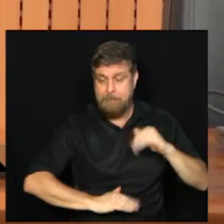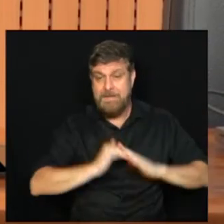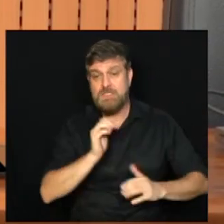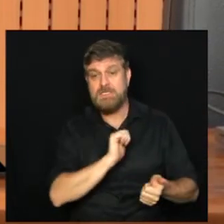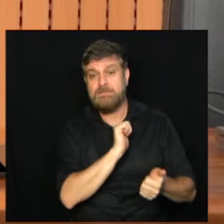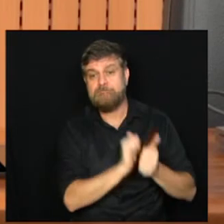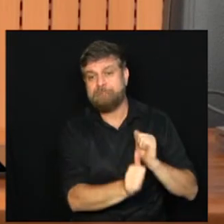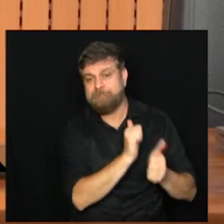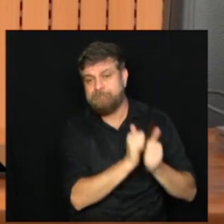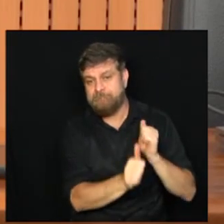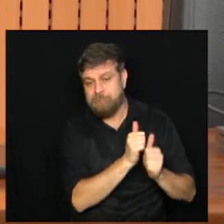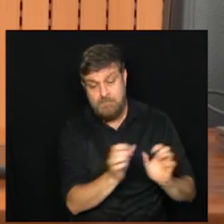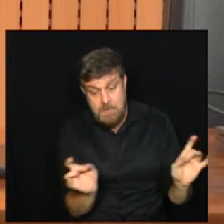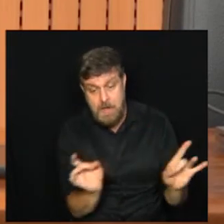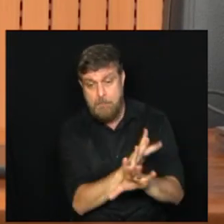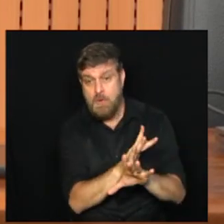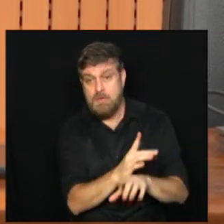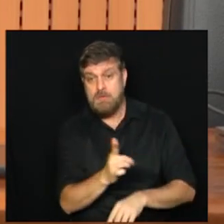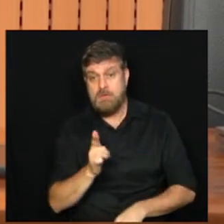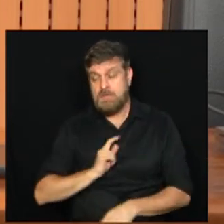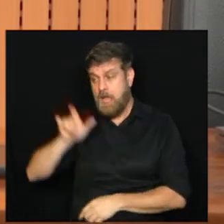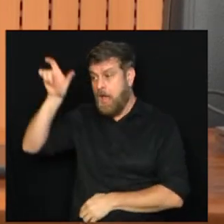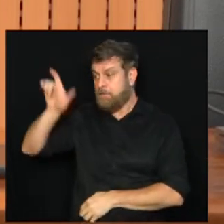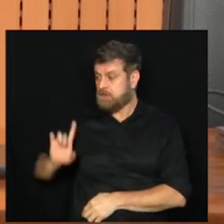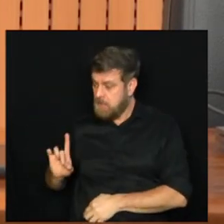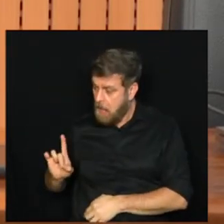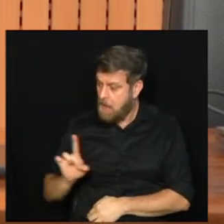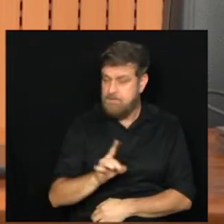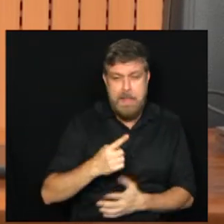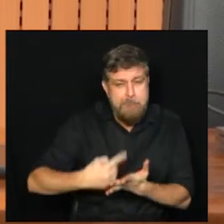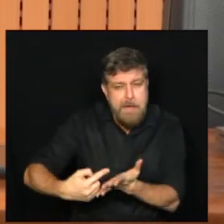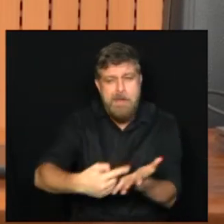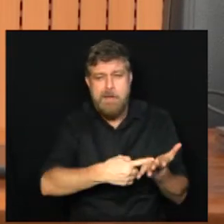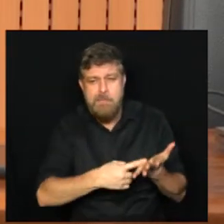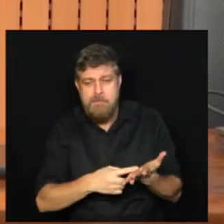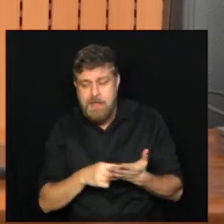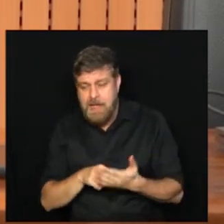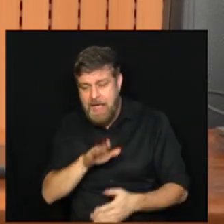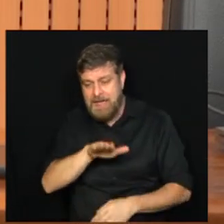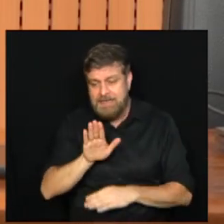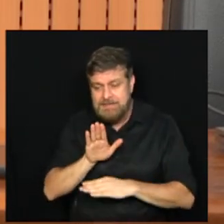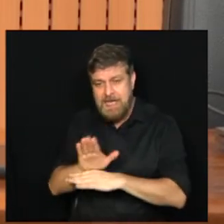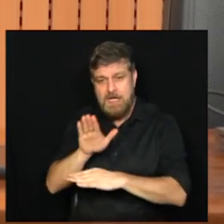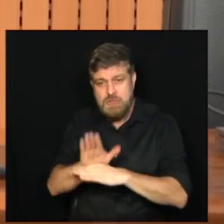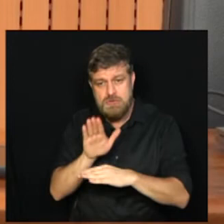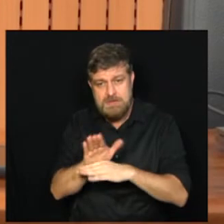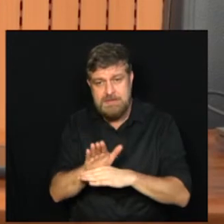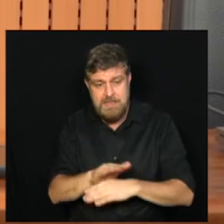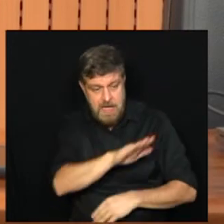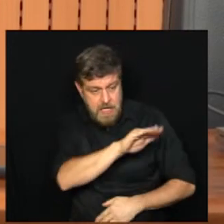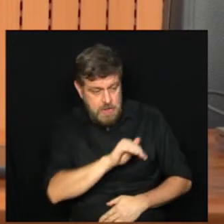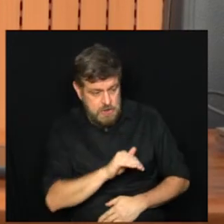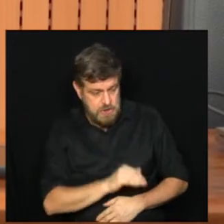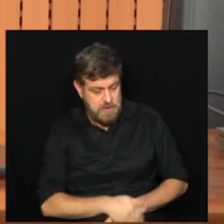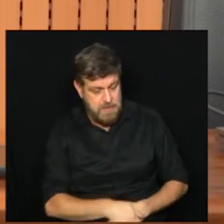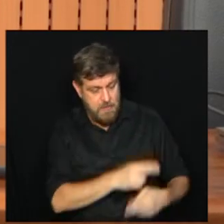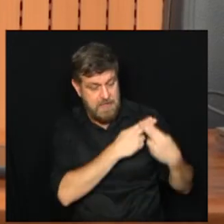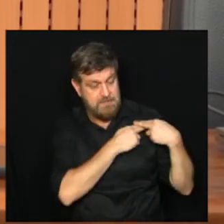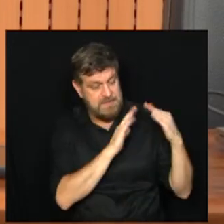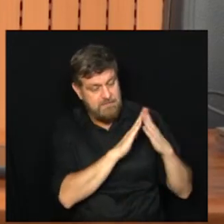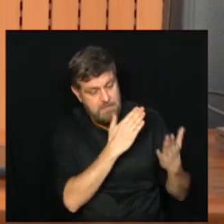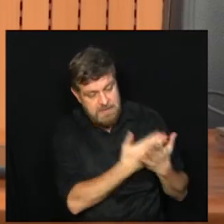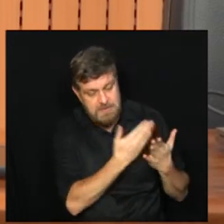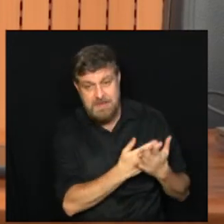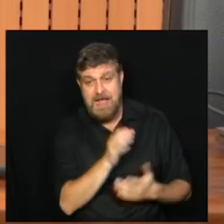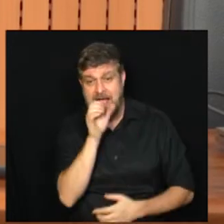pronto. É preciso ter alguém que possa ajudar as crianças e fazer esse intercâmbio com as escolas, de tal modo que no fim de